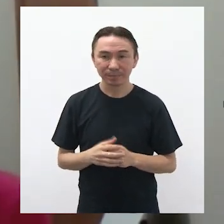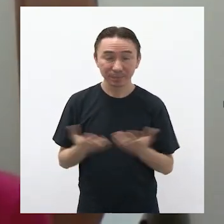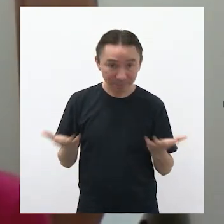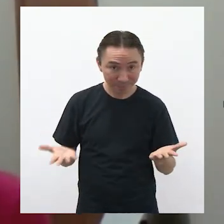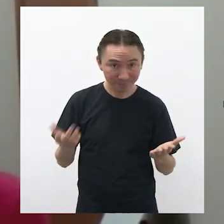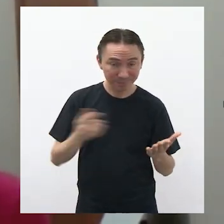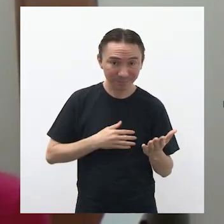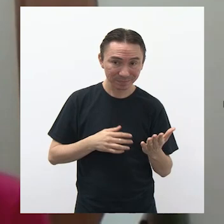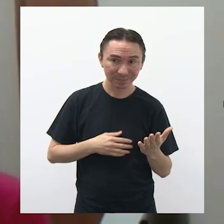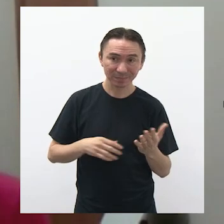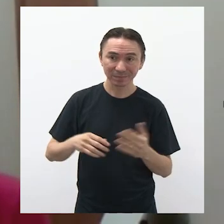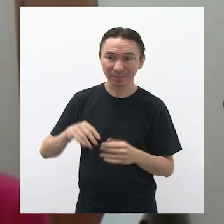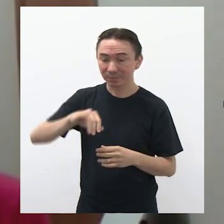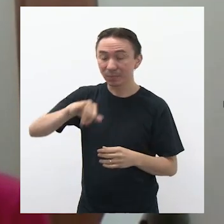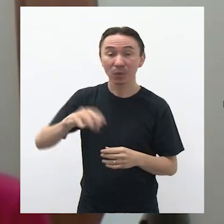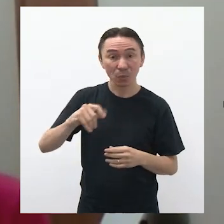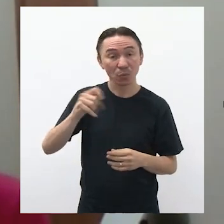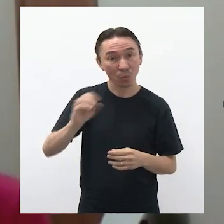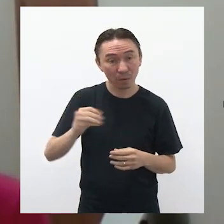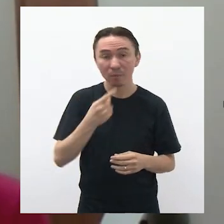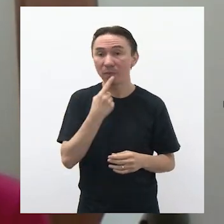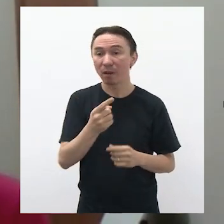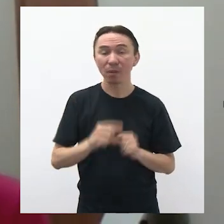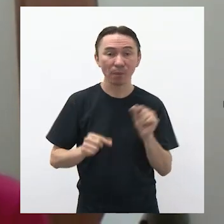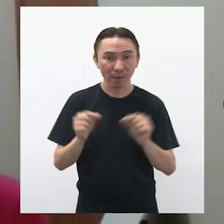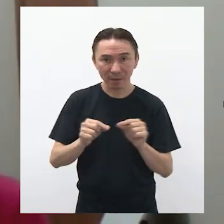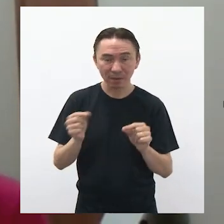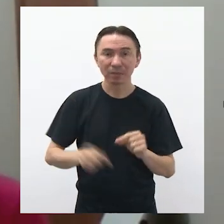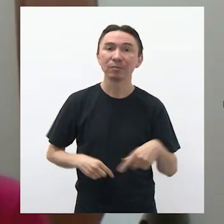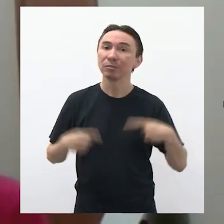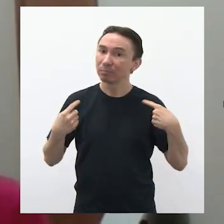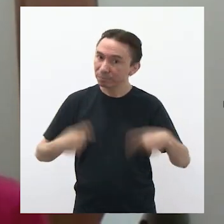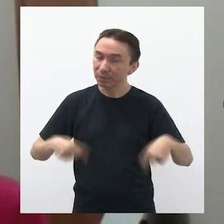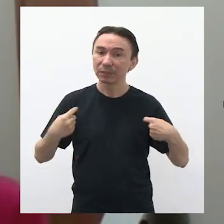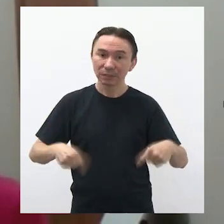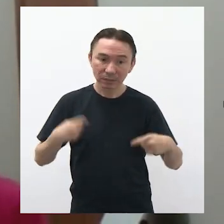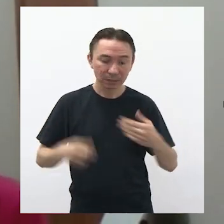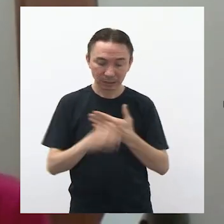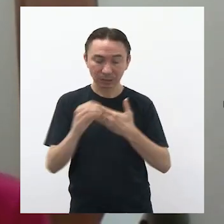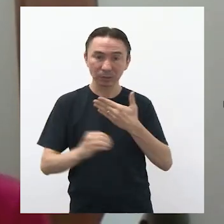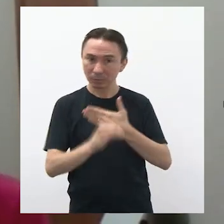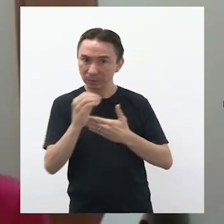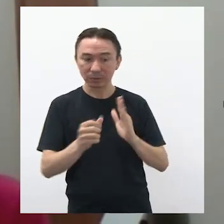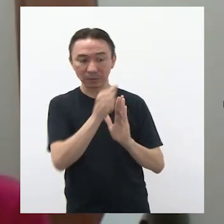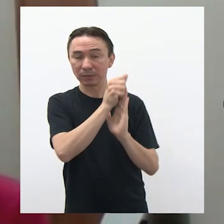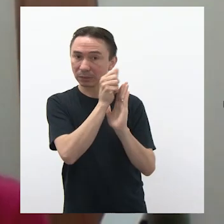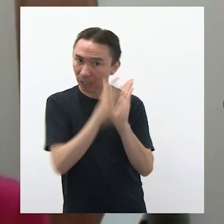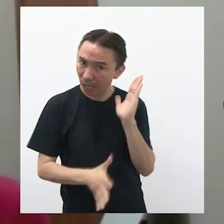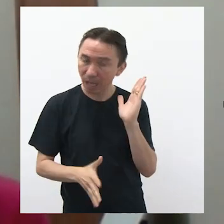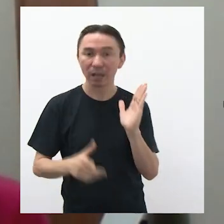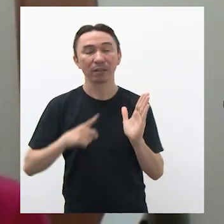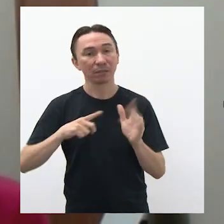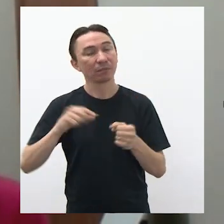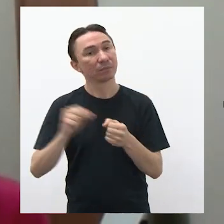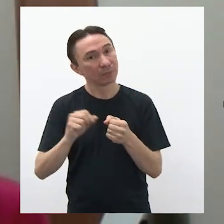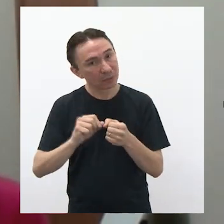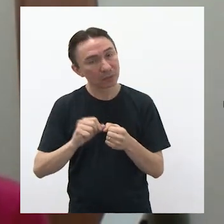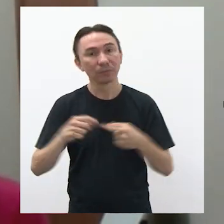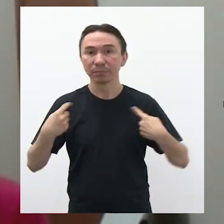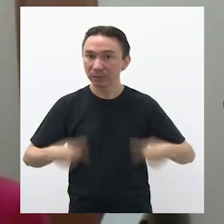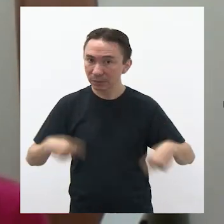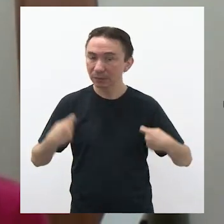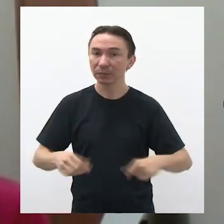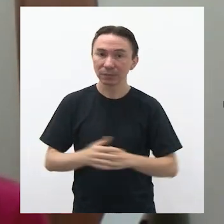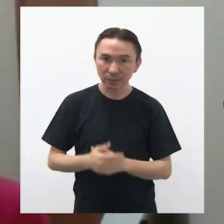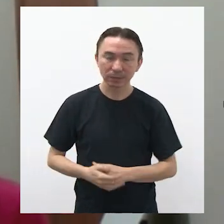O professor João comenta: reforçarem que devem fazer as atividades do centro de mídias, escutativa, a professora Amanda comenta. O que